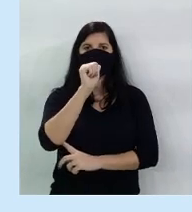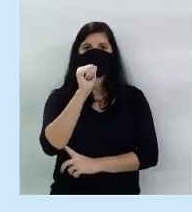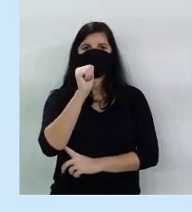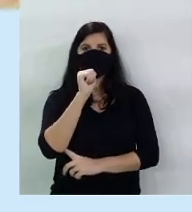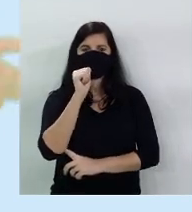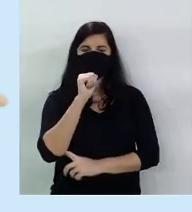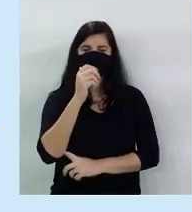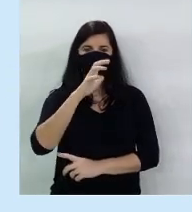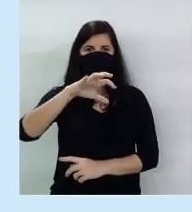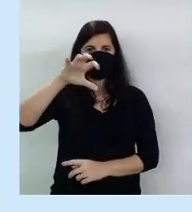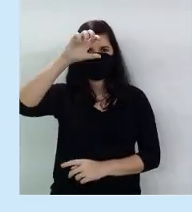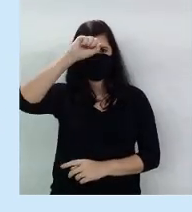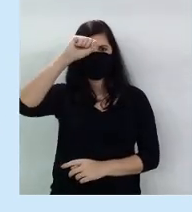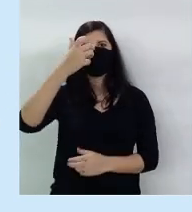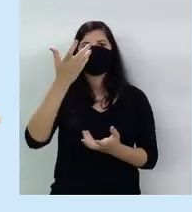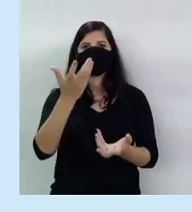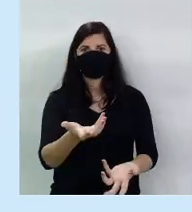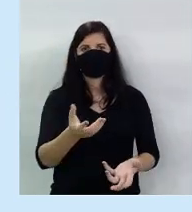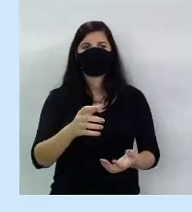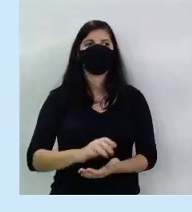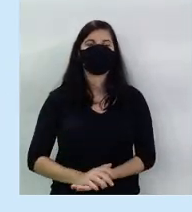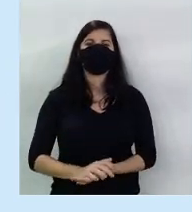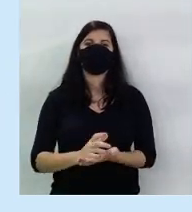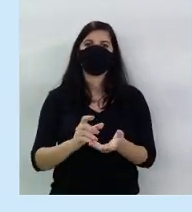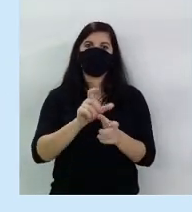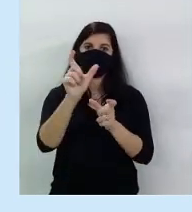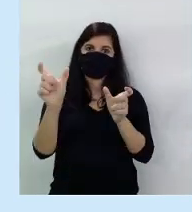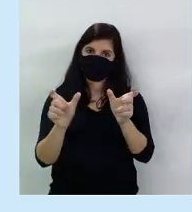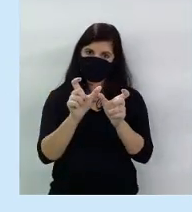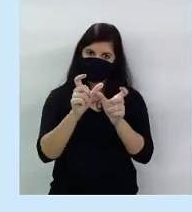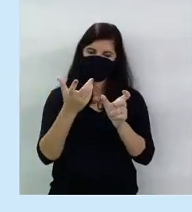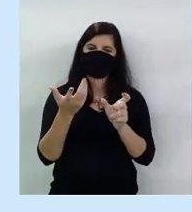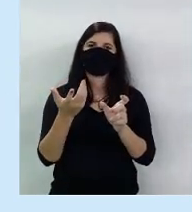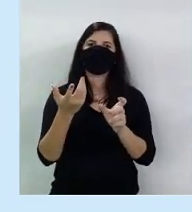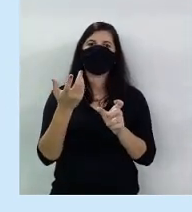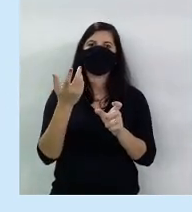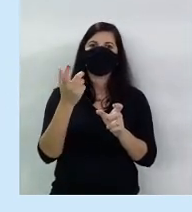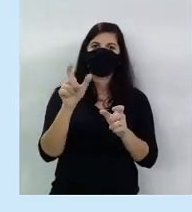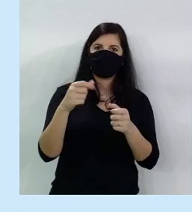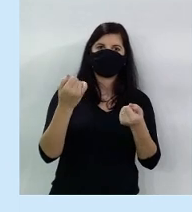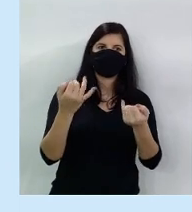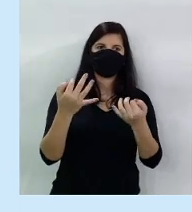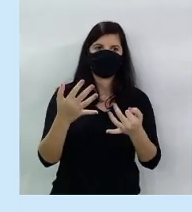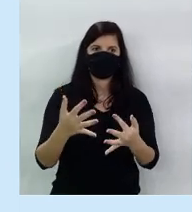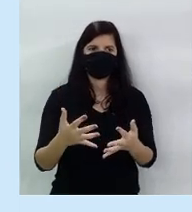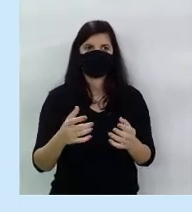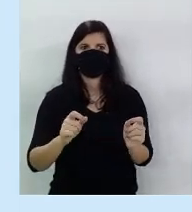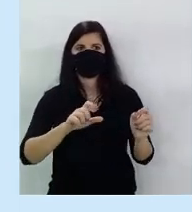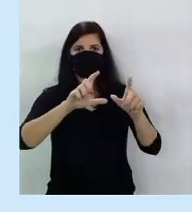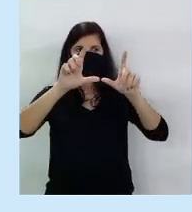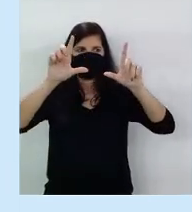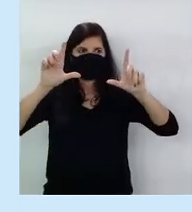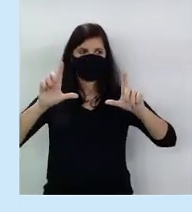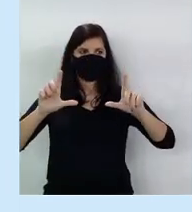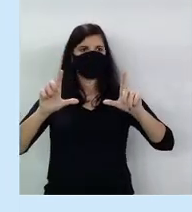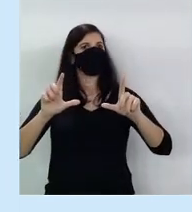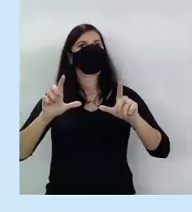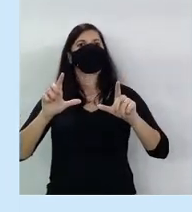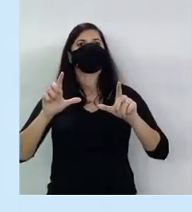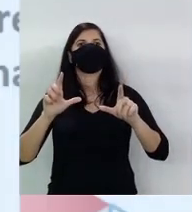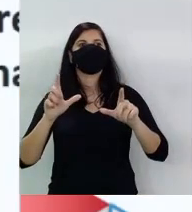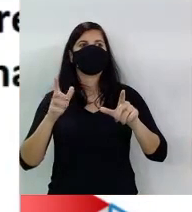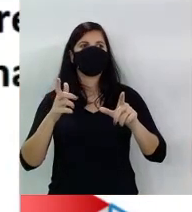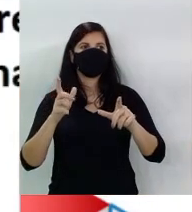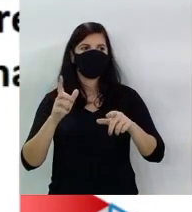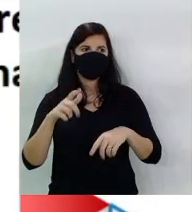no plano espiritual, palavras sagradas. E aqui nós temos na tela, embaixo ainda temos, é